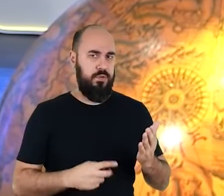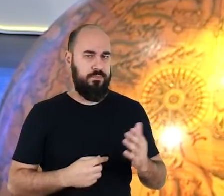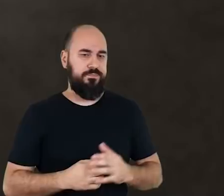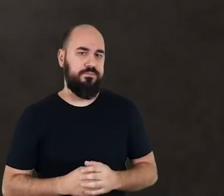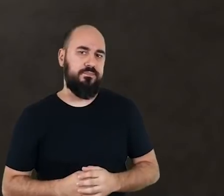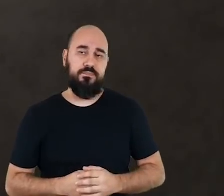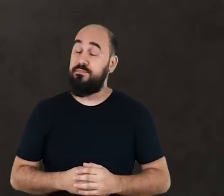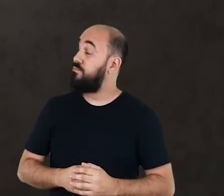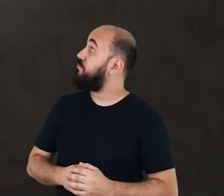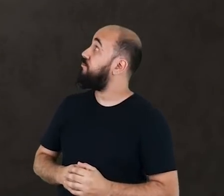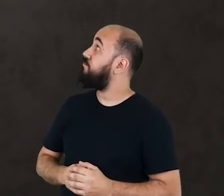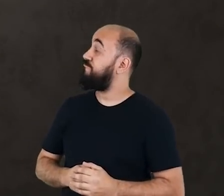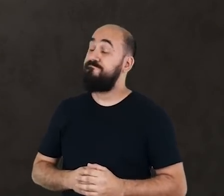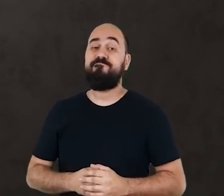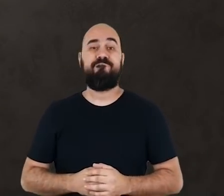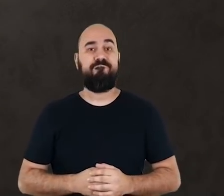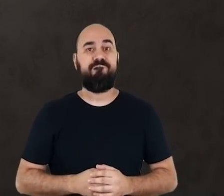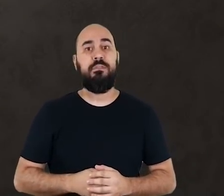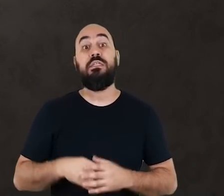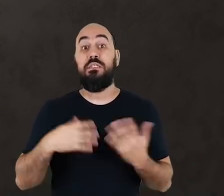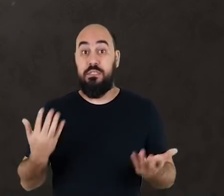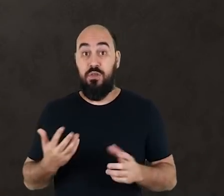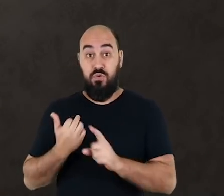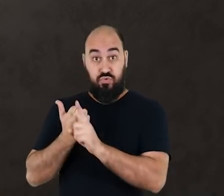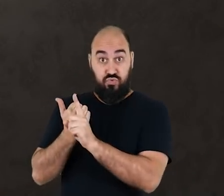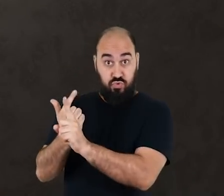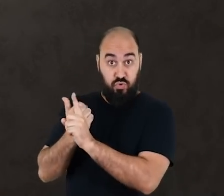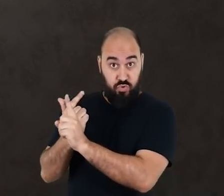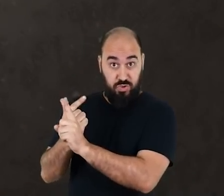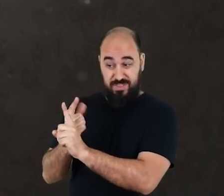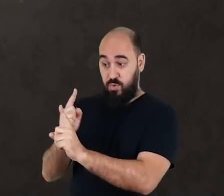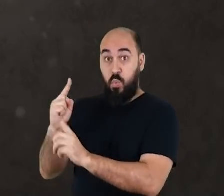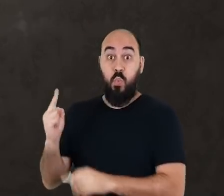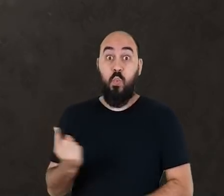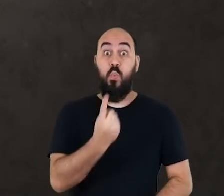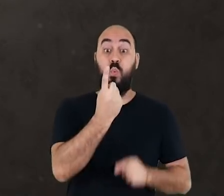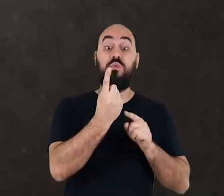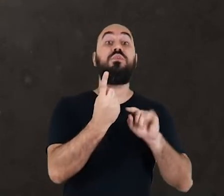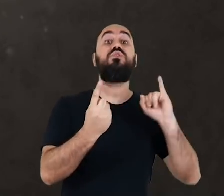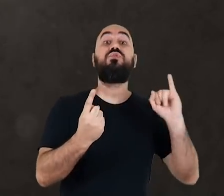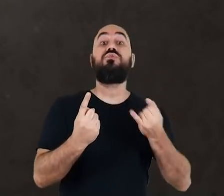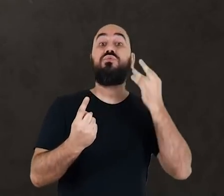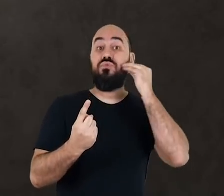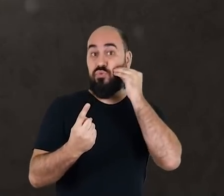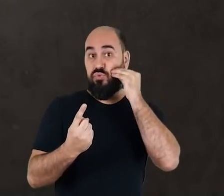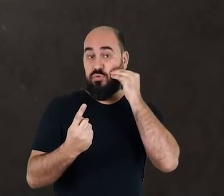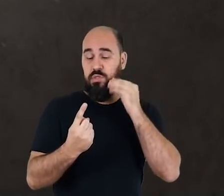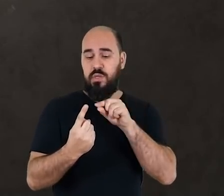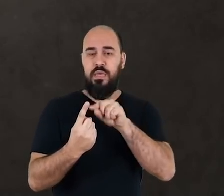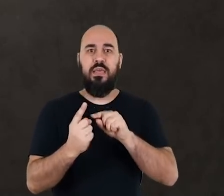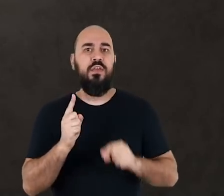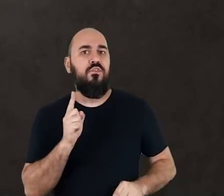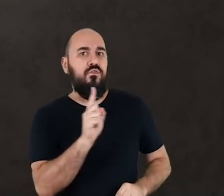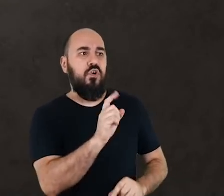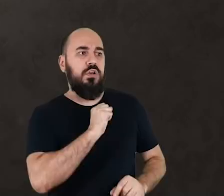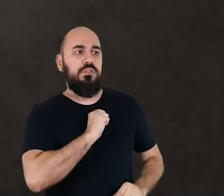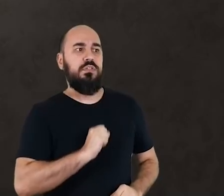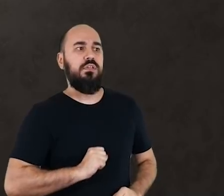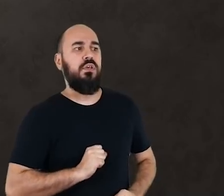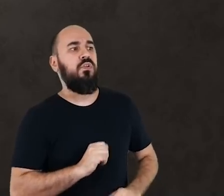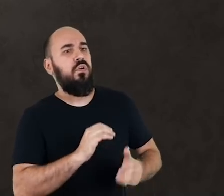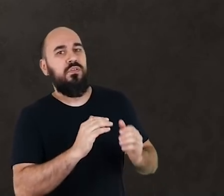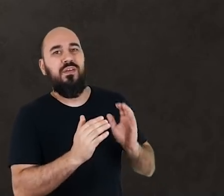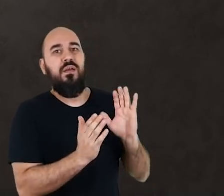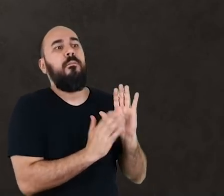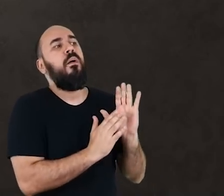você. Então um dos 12, chamado Judas Iscariotes, indo ter com os principais sacerdotes,